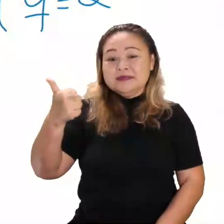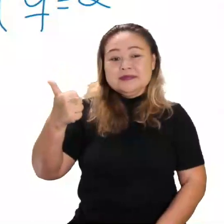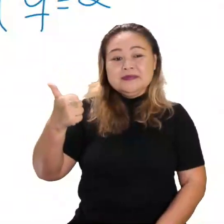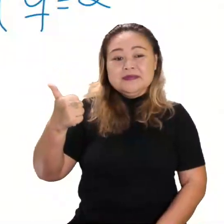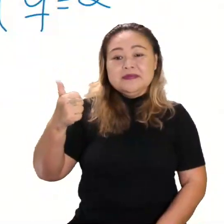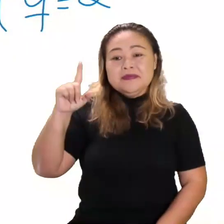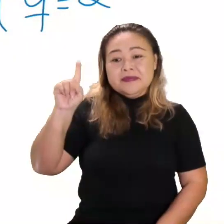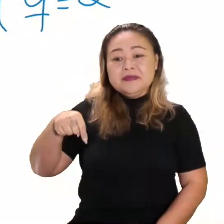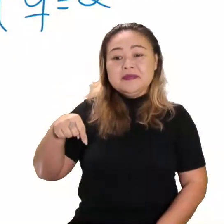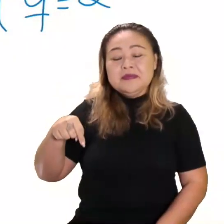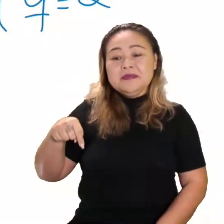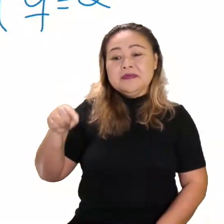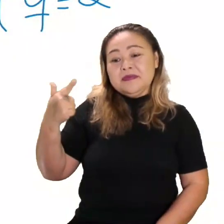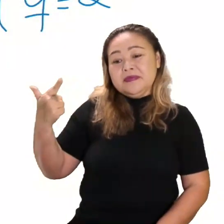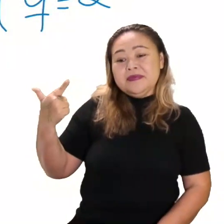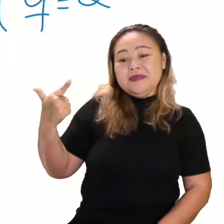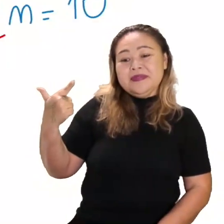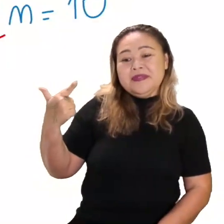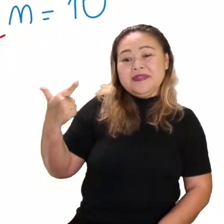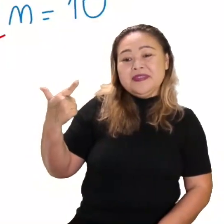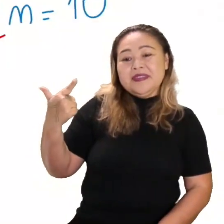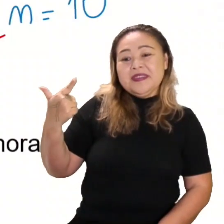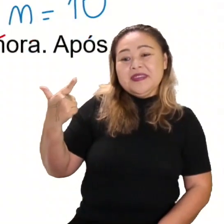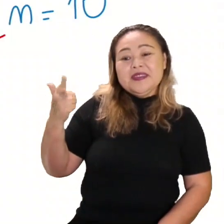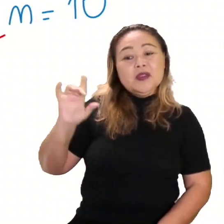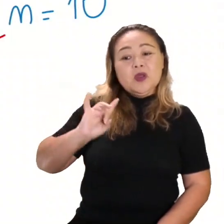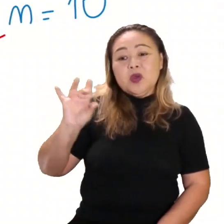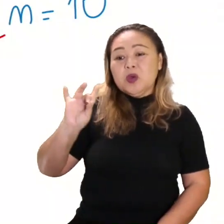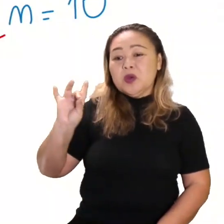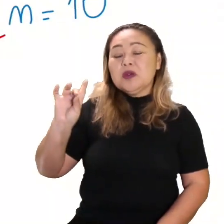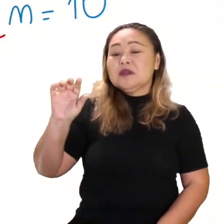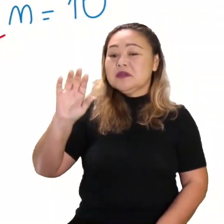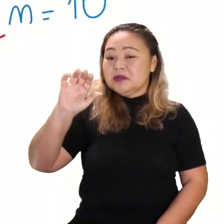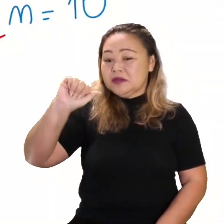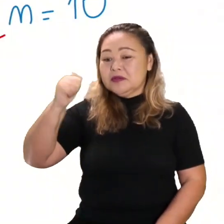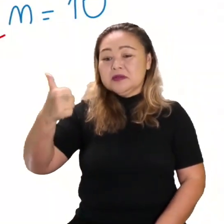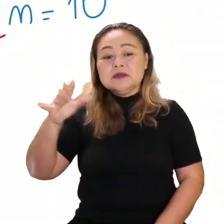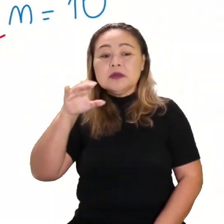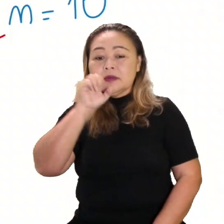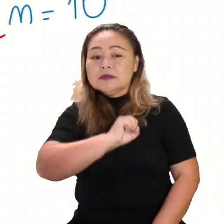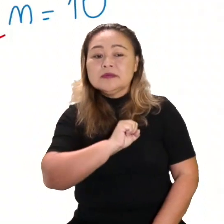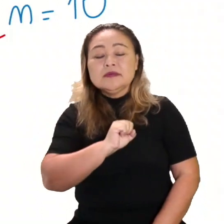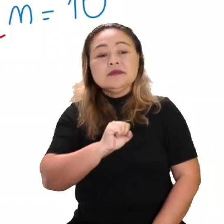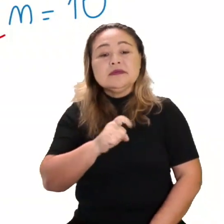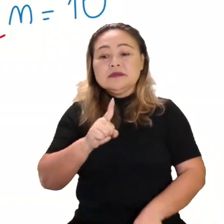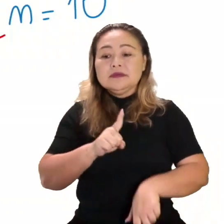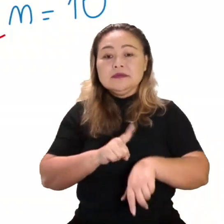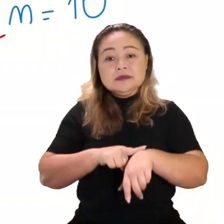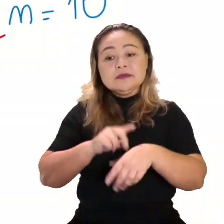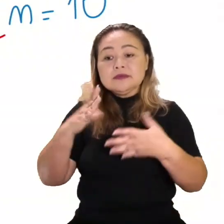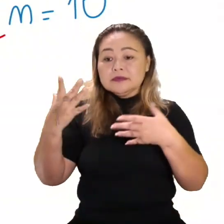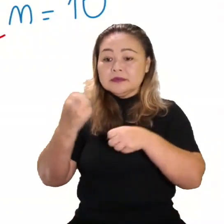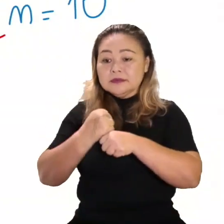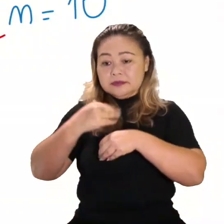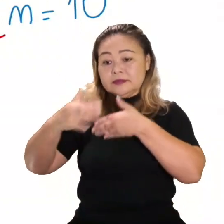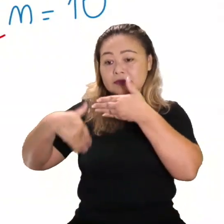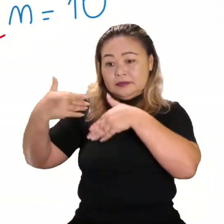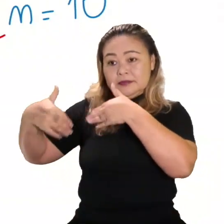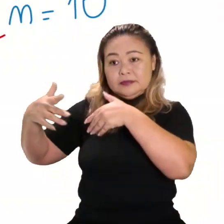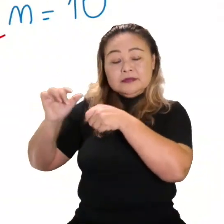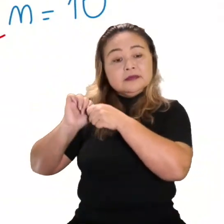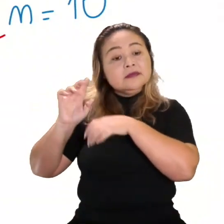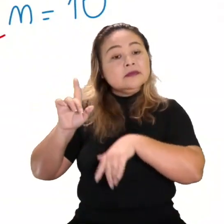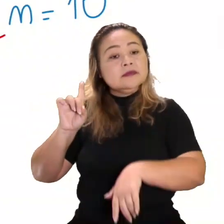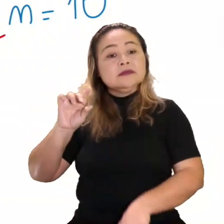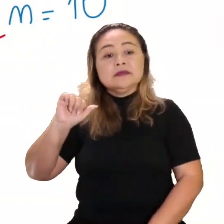que a razão é... É 2 também, ó. Só que mudou o A1. Só mudou o A1, né? Mas vamos fazer rapidinho aqui, porque Bora. a gente já tem a soma dos infinitos, né?